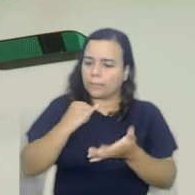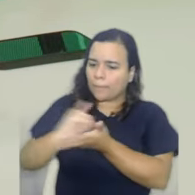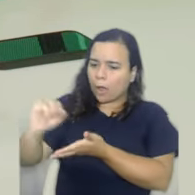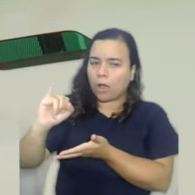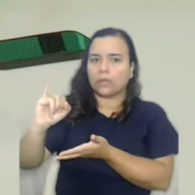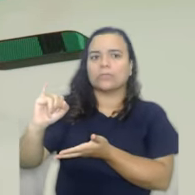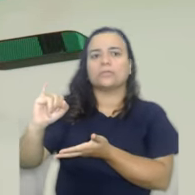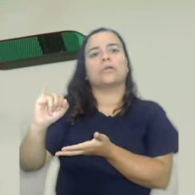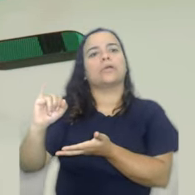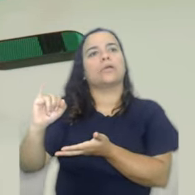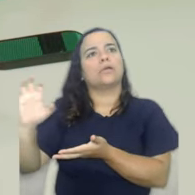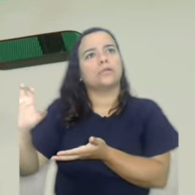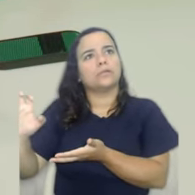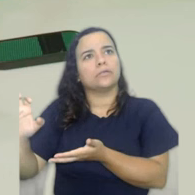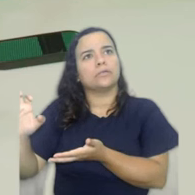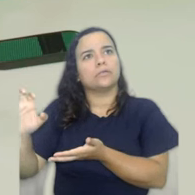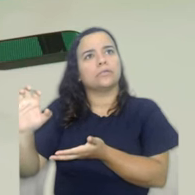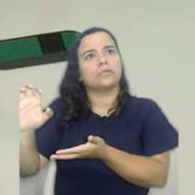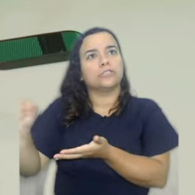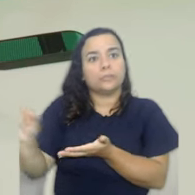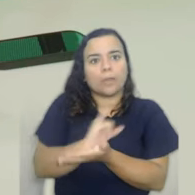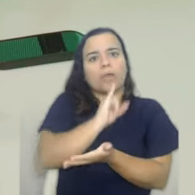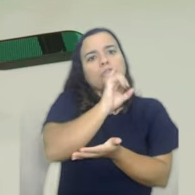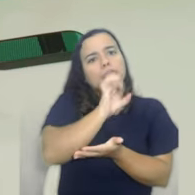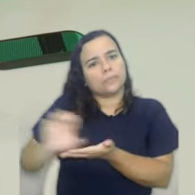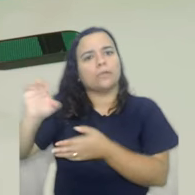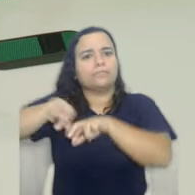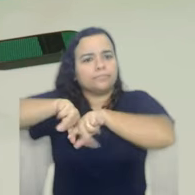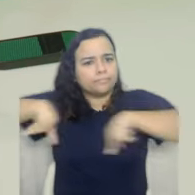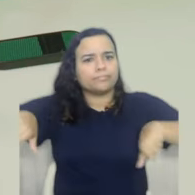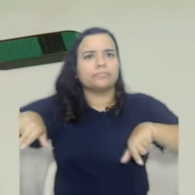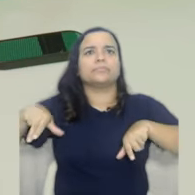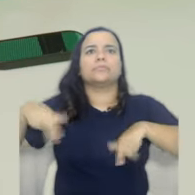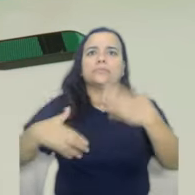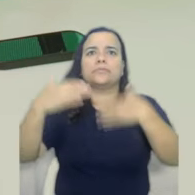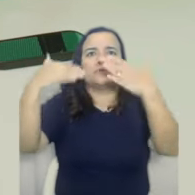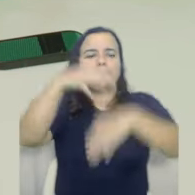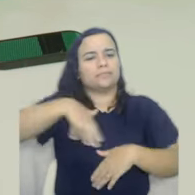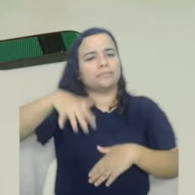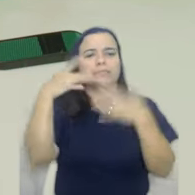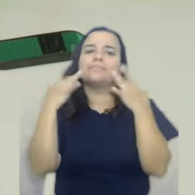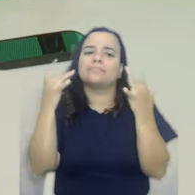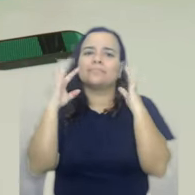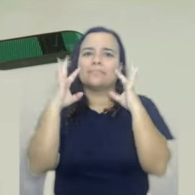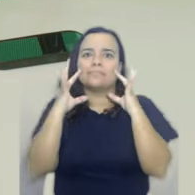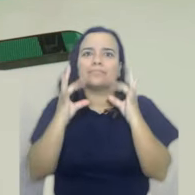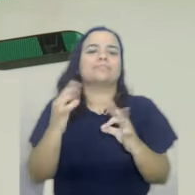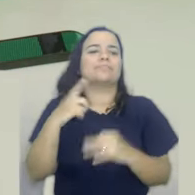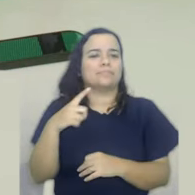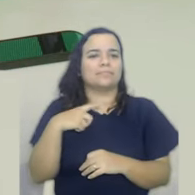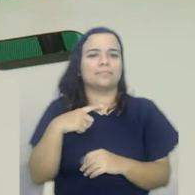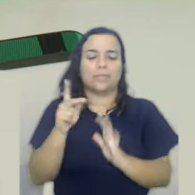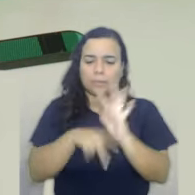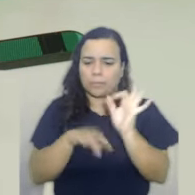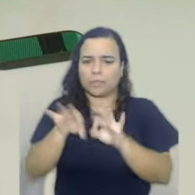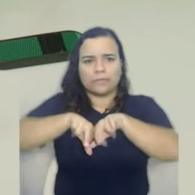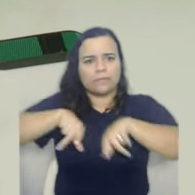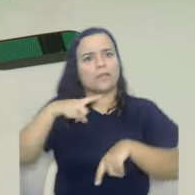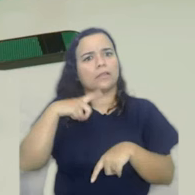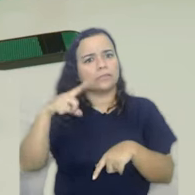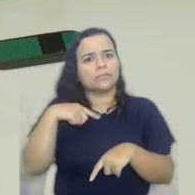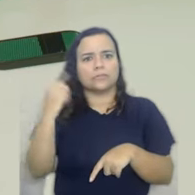desenvolver então a gente tá entrando hoje até num cenário de desenvolvimento Existem muitos projetos ali que que a gente vai já tá